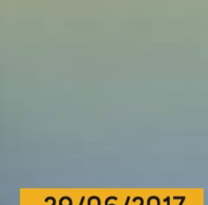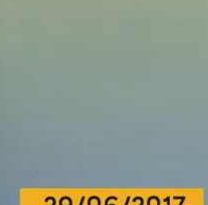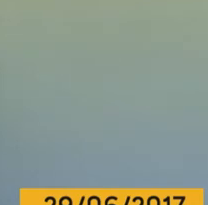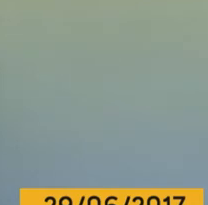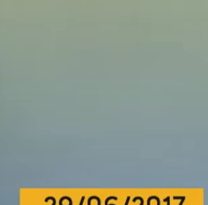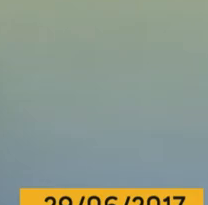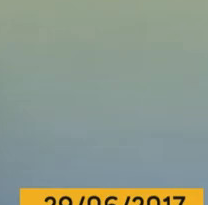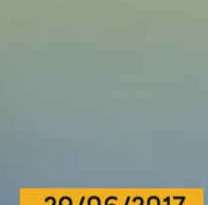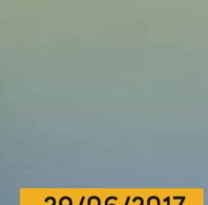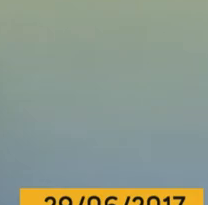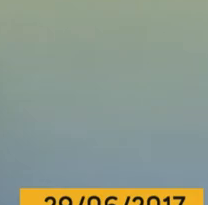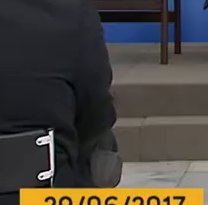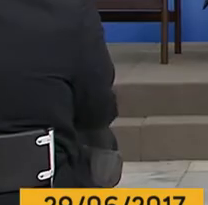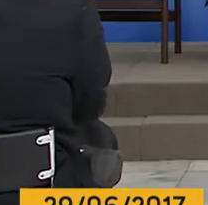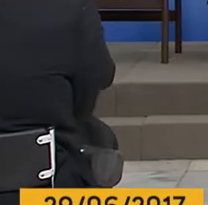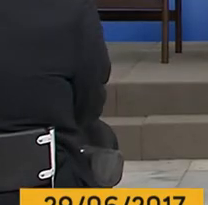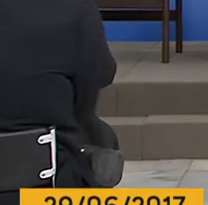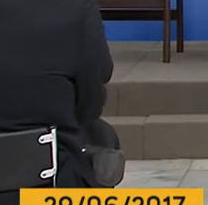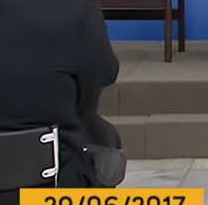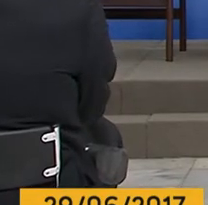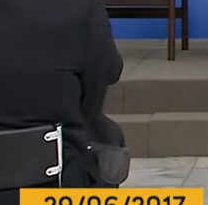obrigado a todos muito bom dia